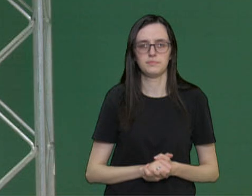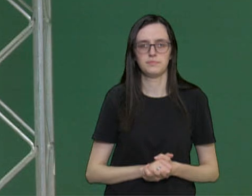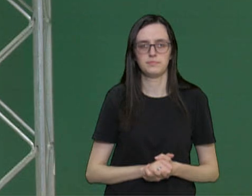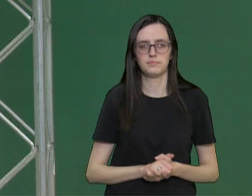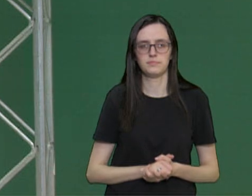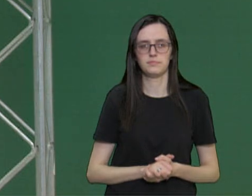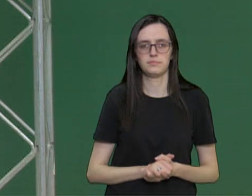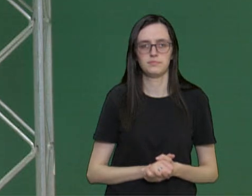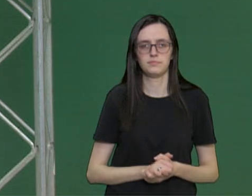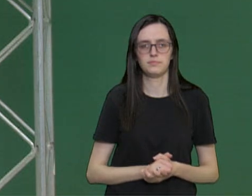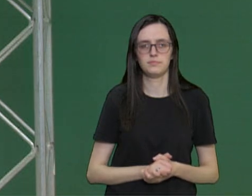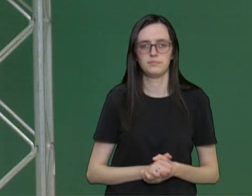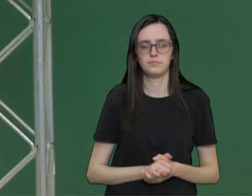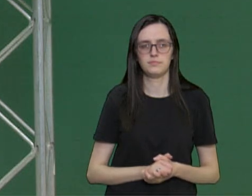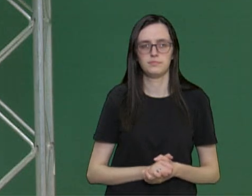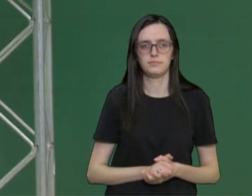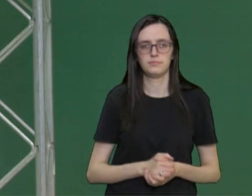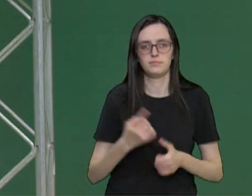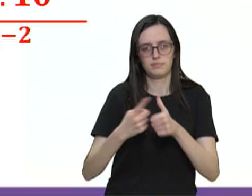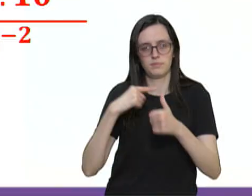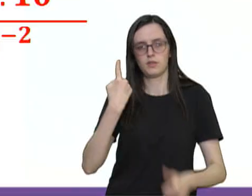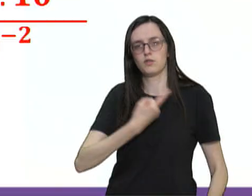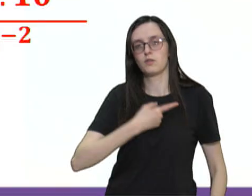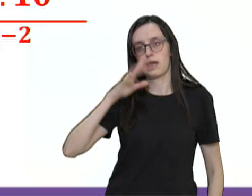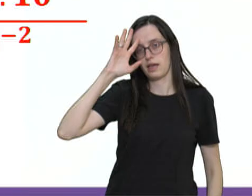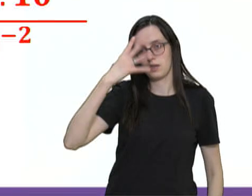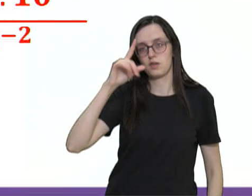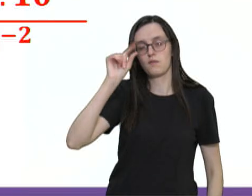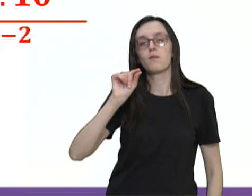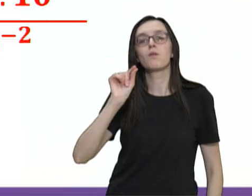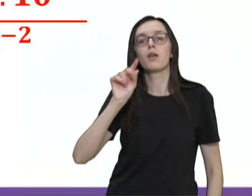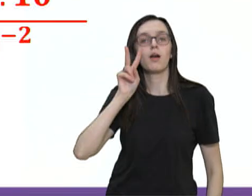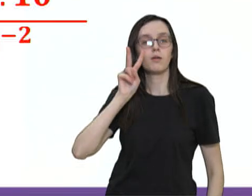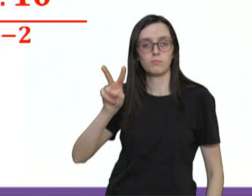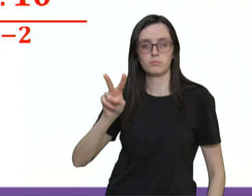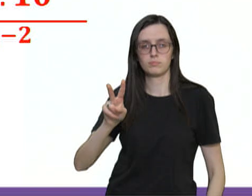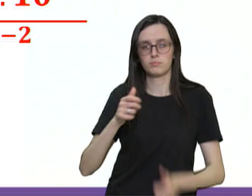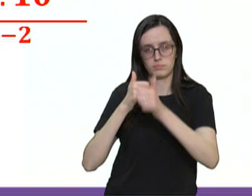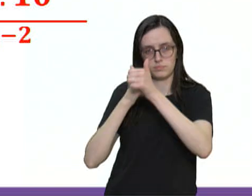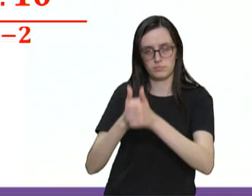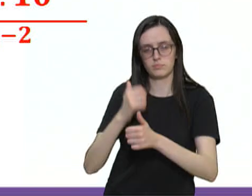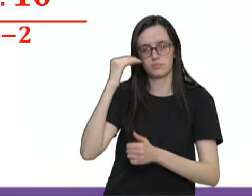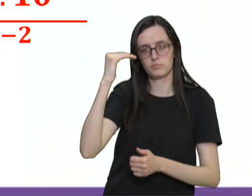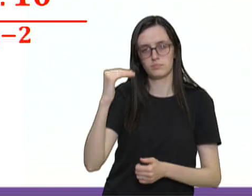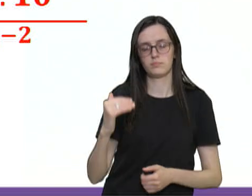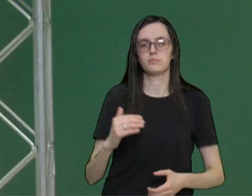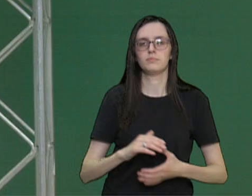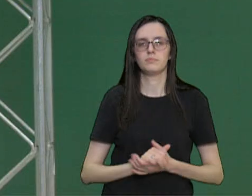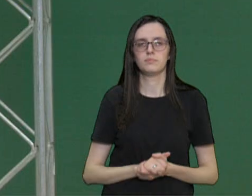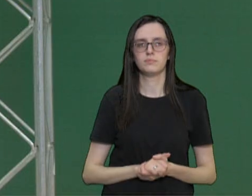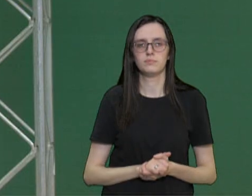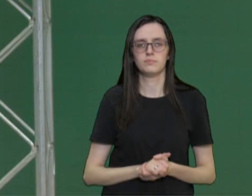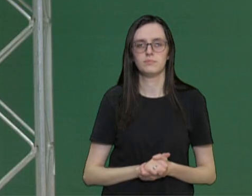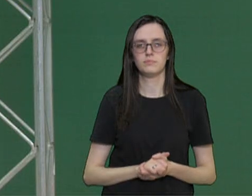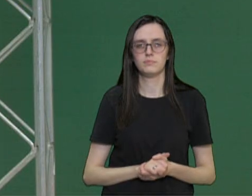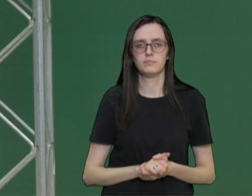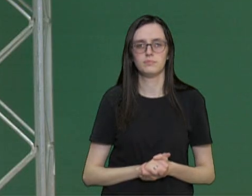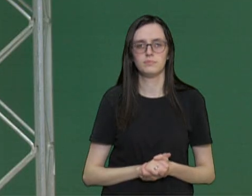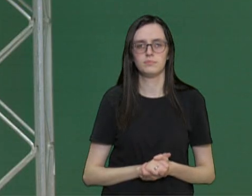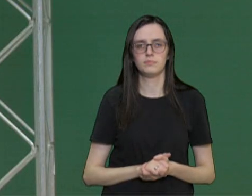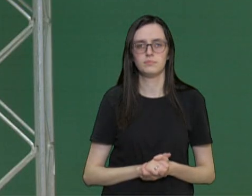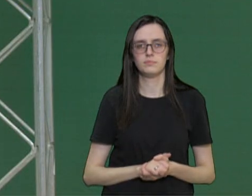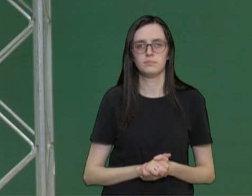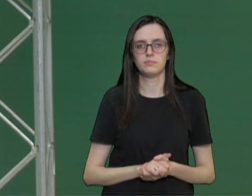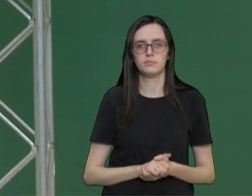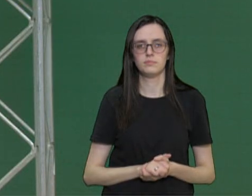Primeiro resolvemos o elevado ao quadrado. Repetimos 9 vezes 10 a 9 vezes 1 vezes 10 elevado a menos 6. E aqui embaixo resolvemos